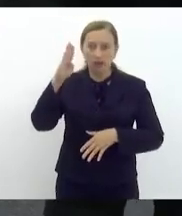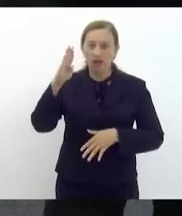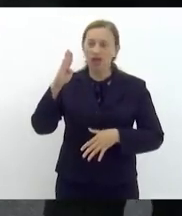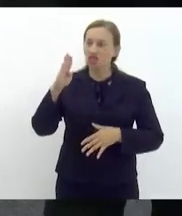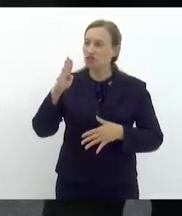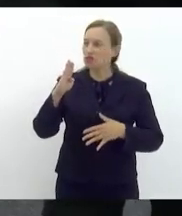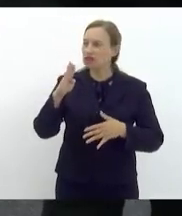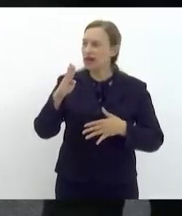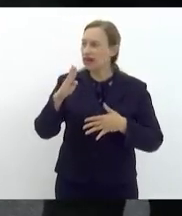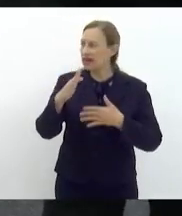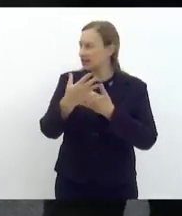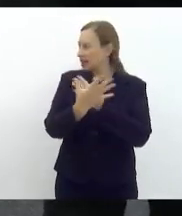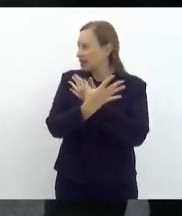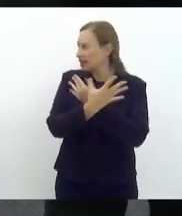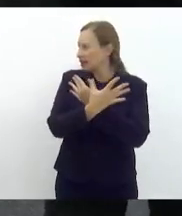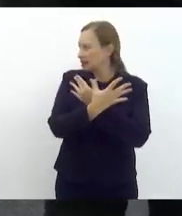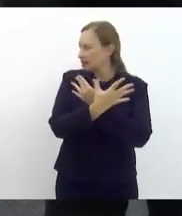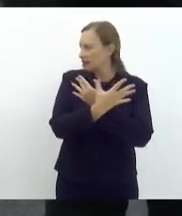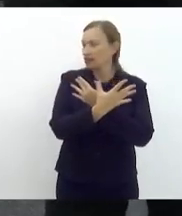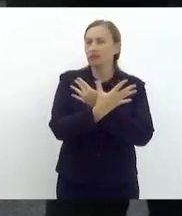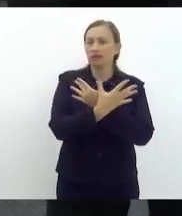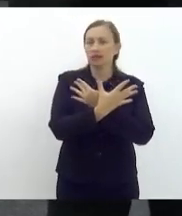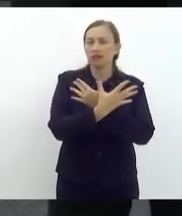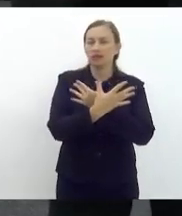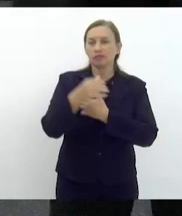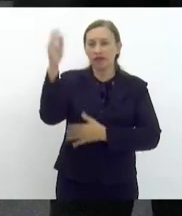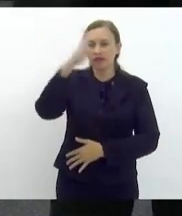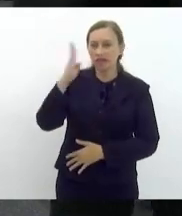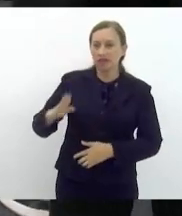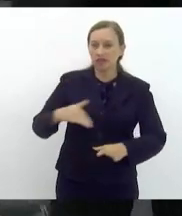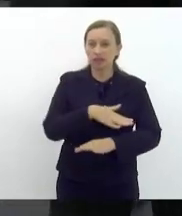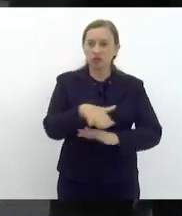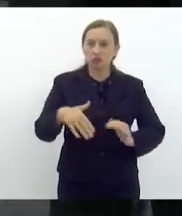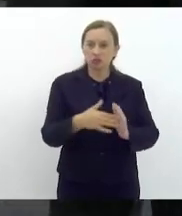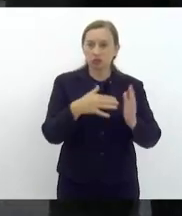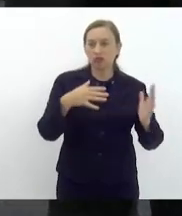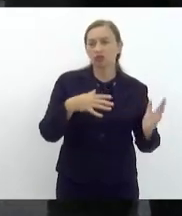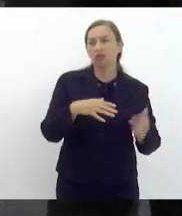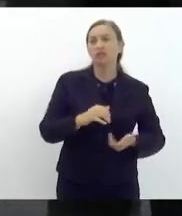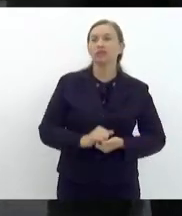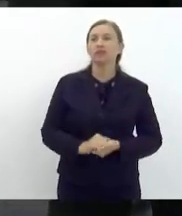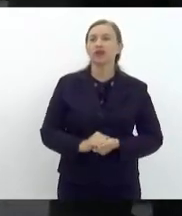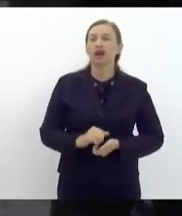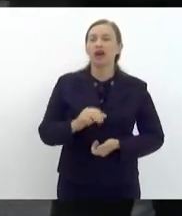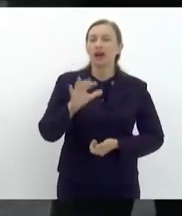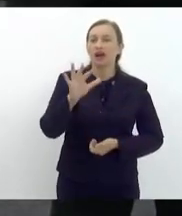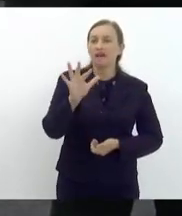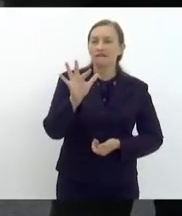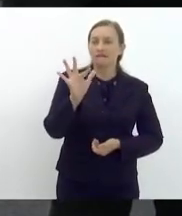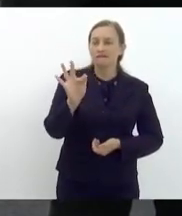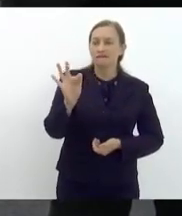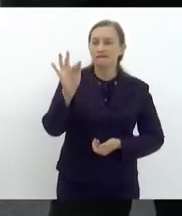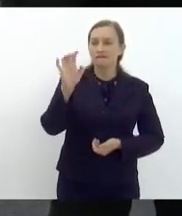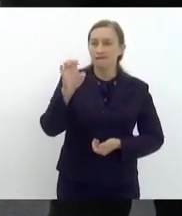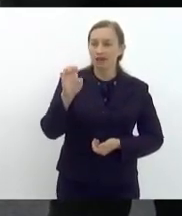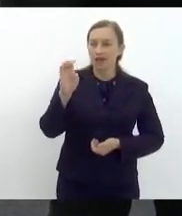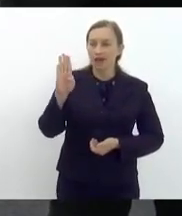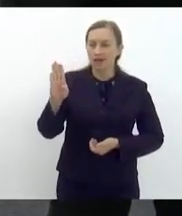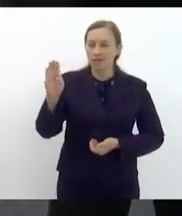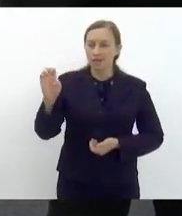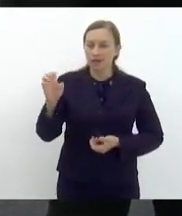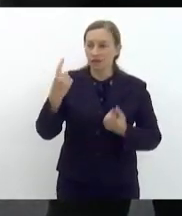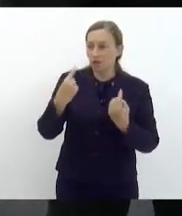e orgulho para as forças armadas e para toda a nossa nação. a FEB foi para a Europa combater o